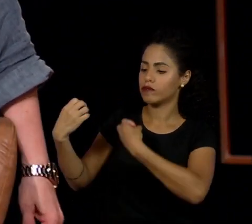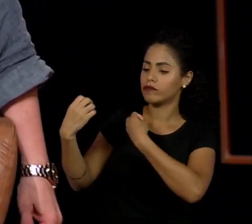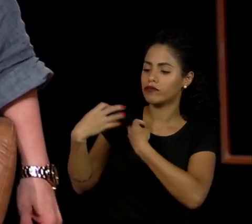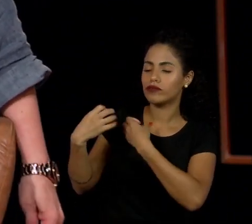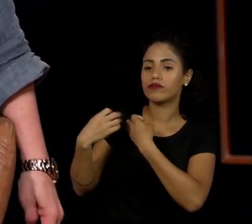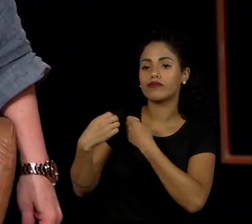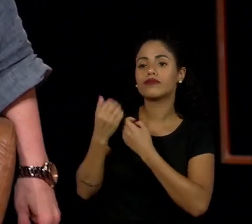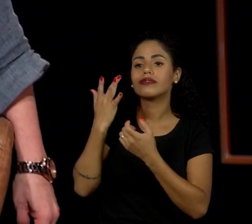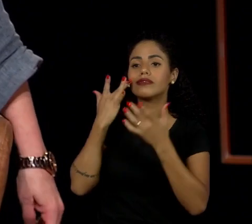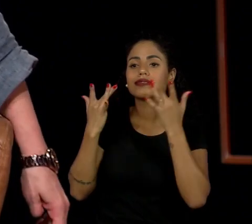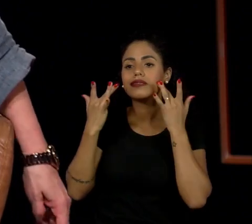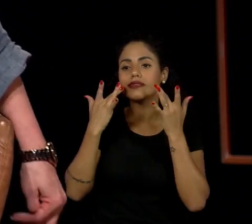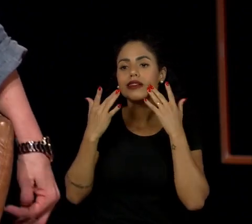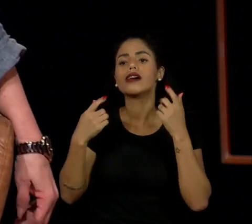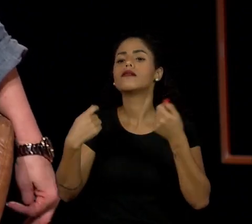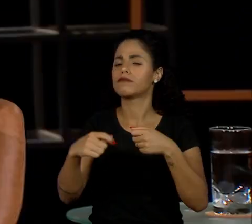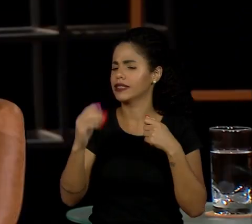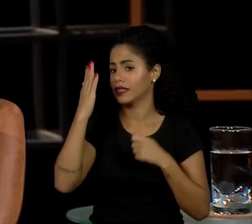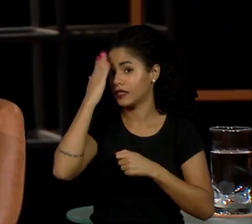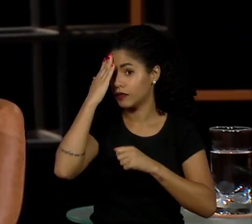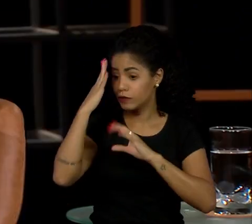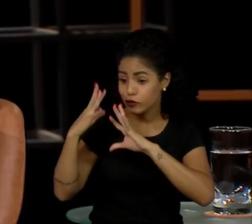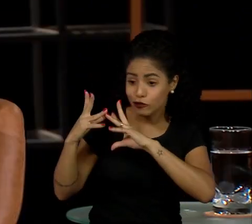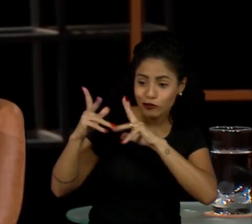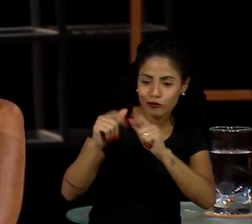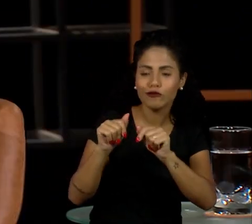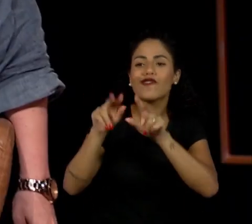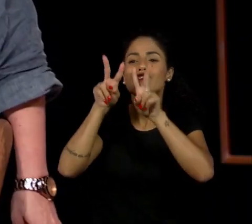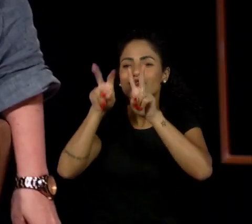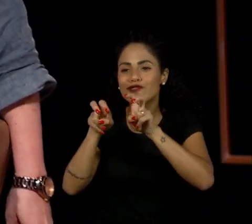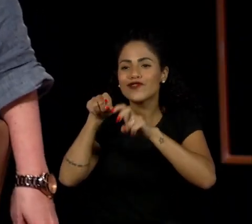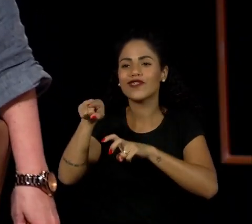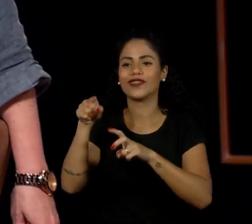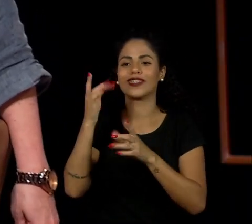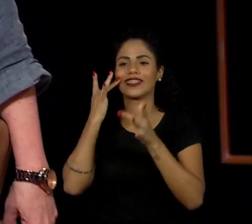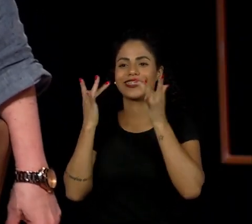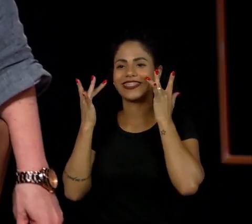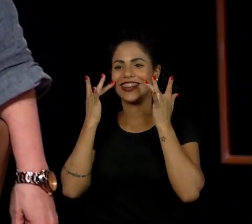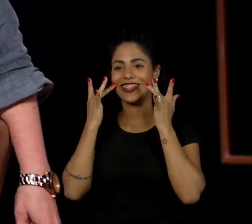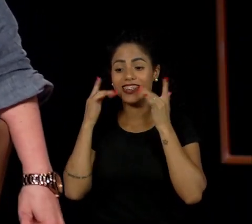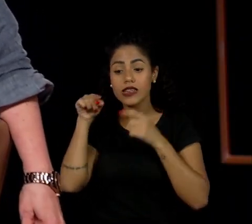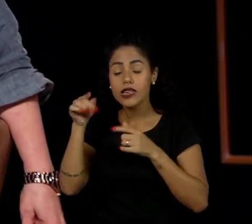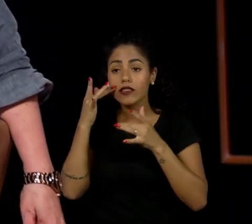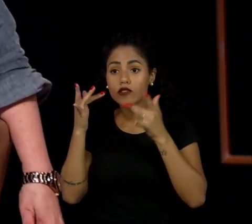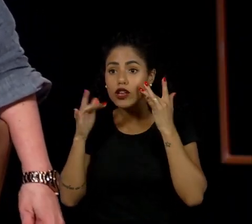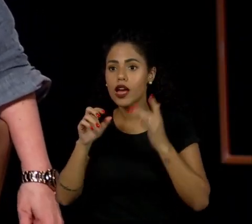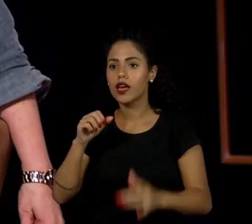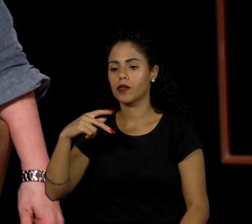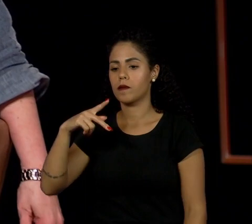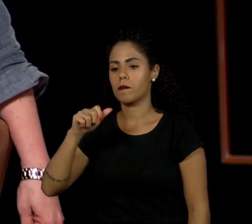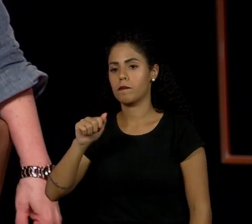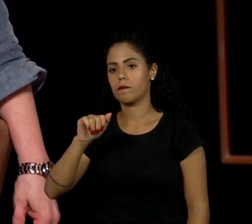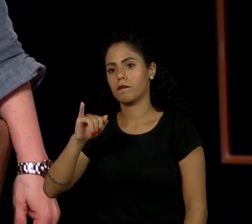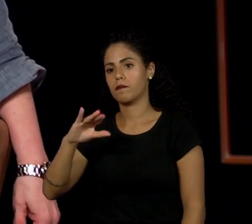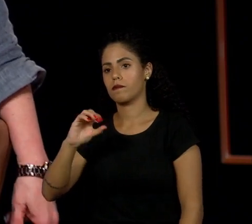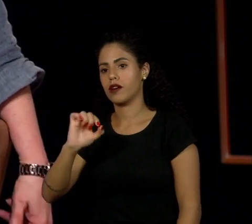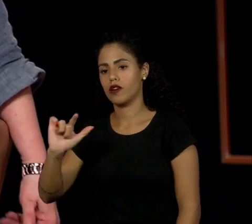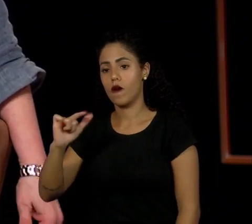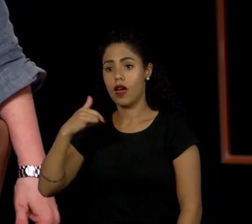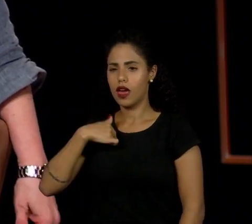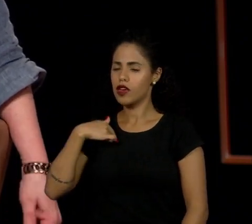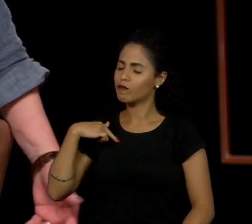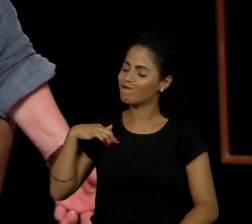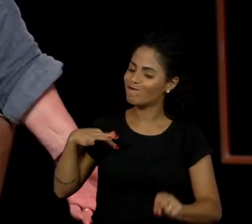fazer teatro, tem que saber tudo sobre teatro. E através do Paiol, hoje eu digo com segurança que sou